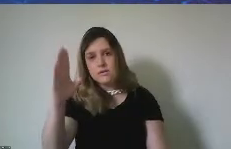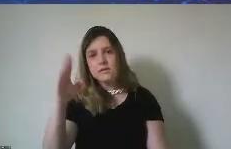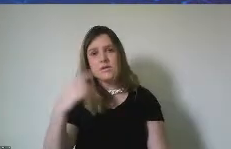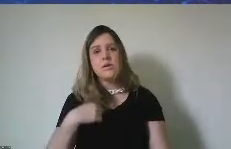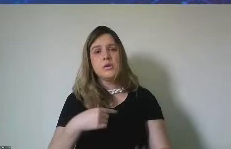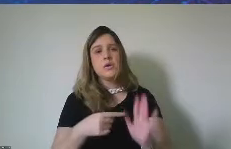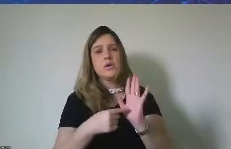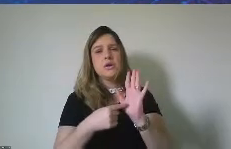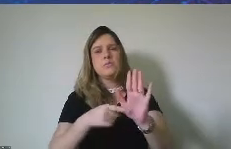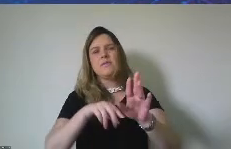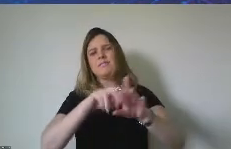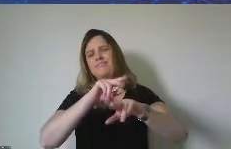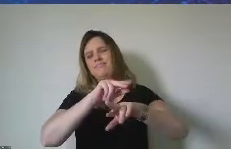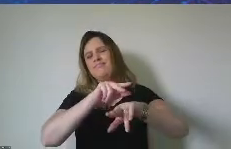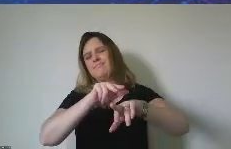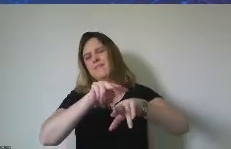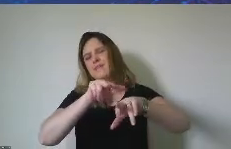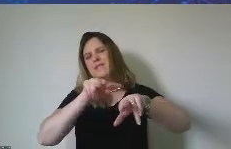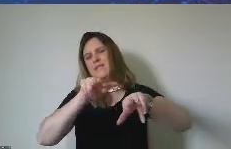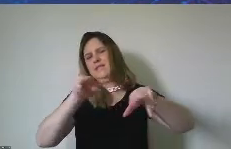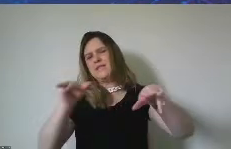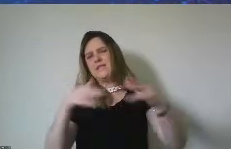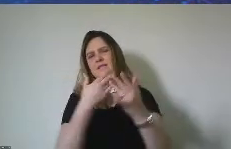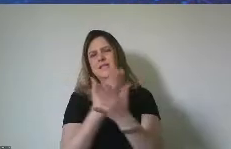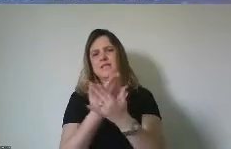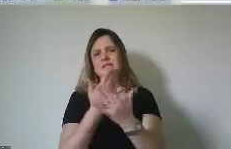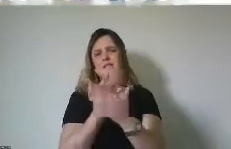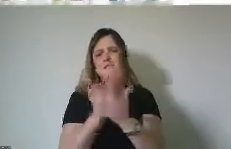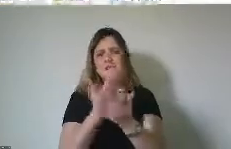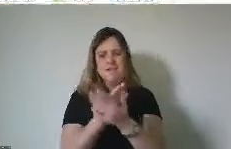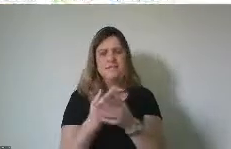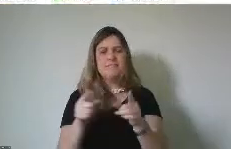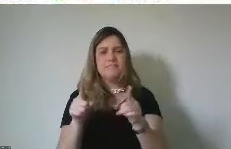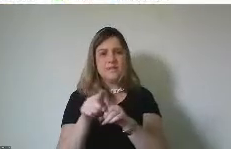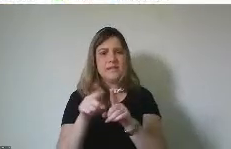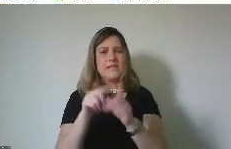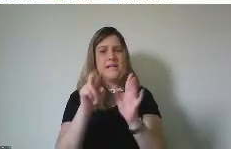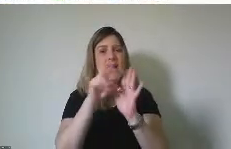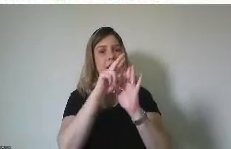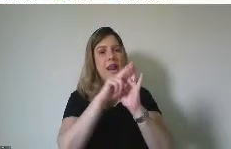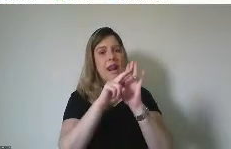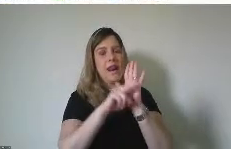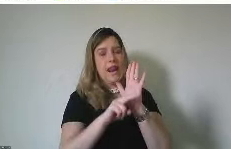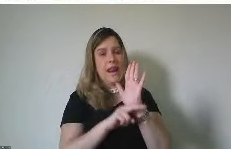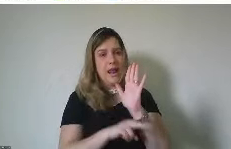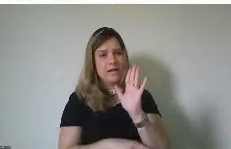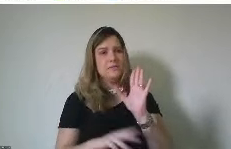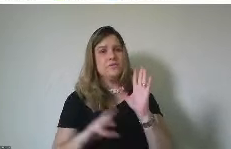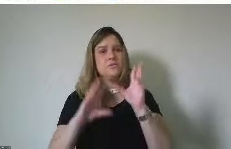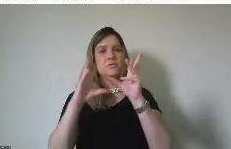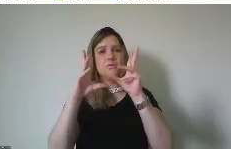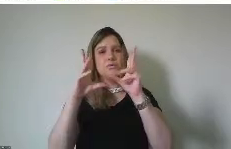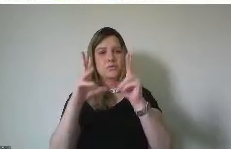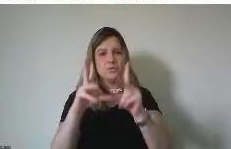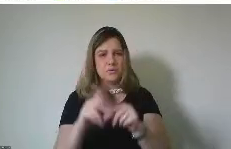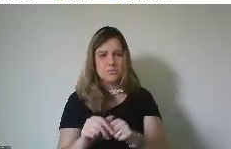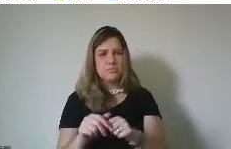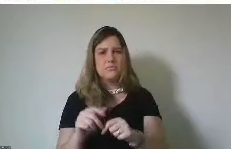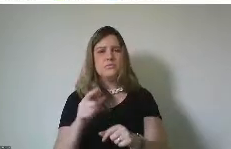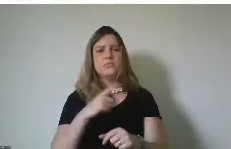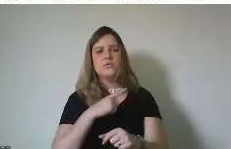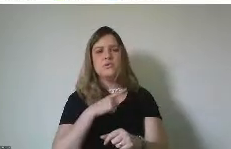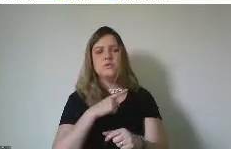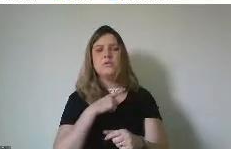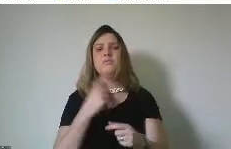uma série de análises estudos feitos por esse esse relatório né que eu recomendo muito quem tiver tempo entre três e três e 12 da manhã